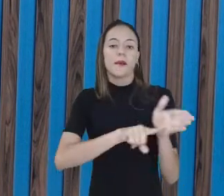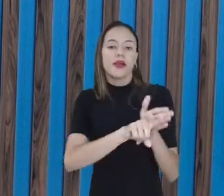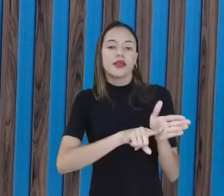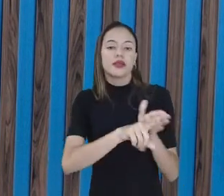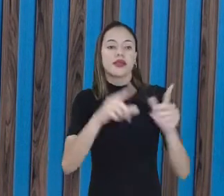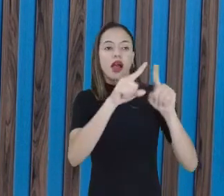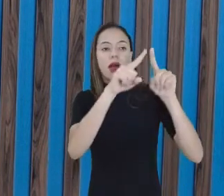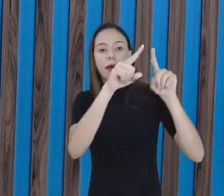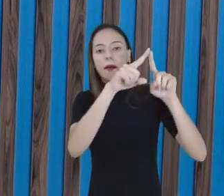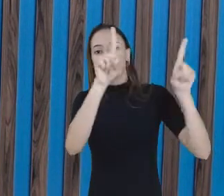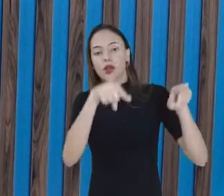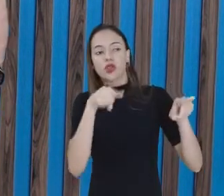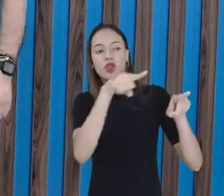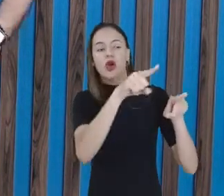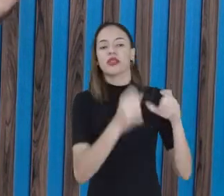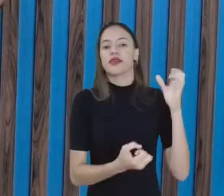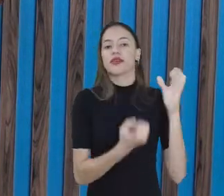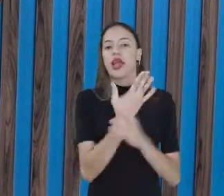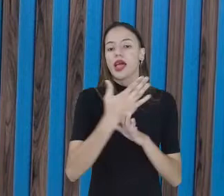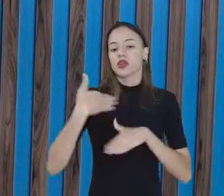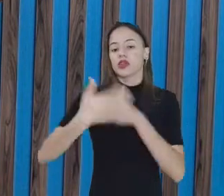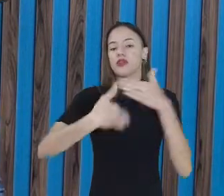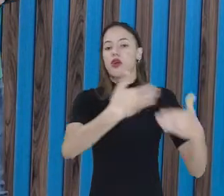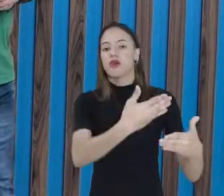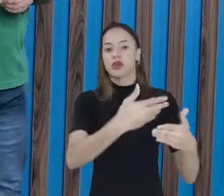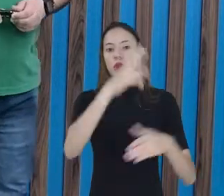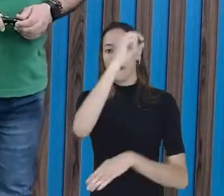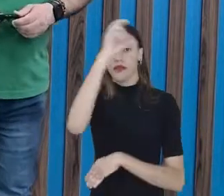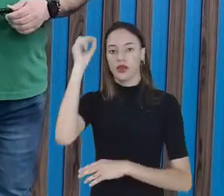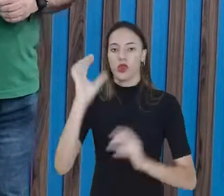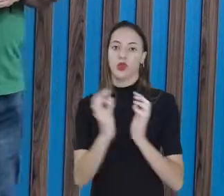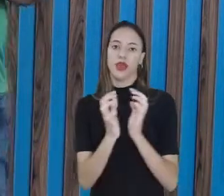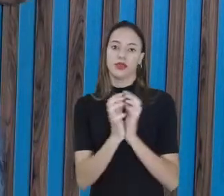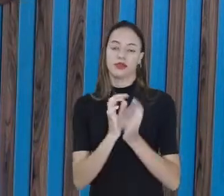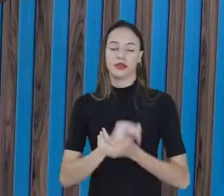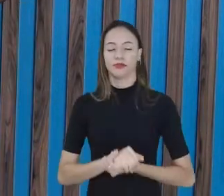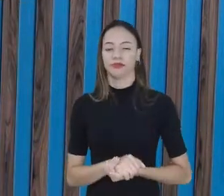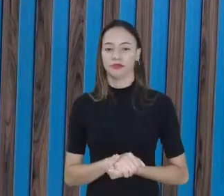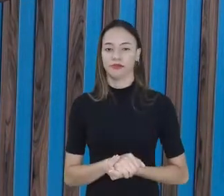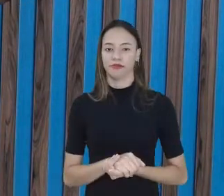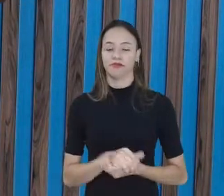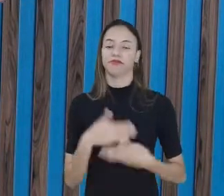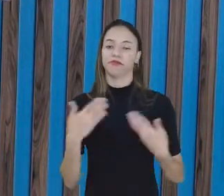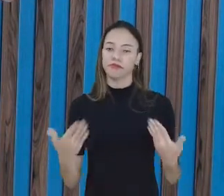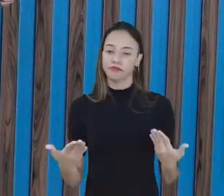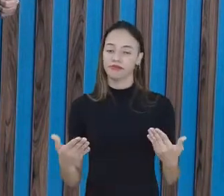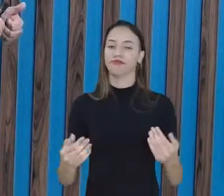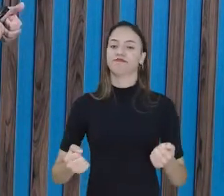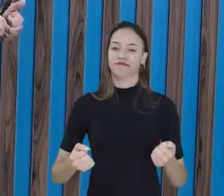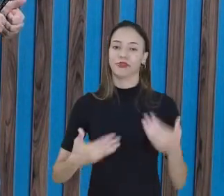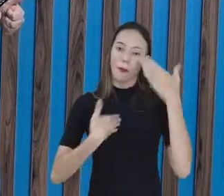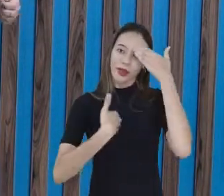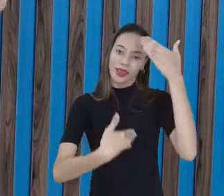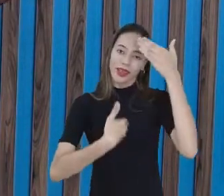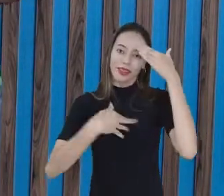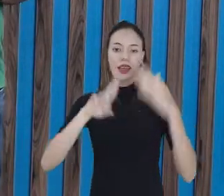são desenvolvidos pela Prefeitura do Recife. É isso, no mais, valeu